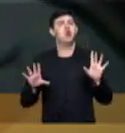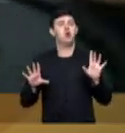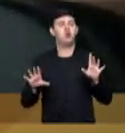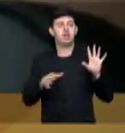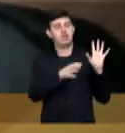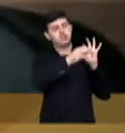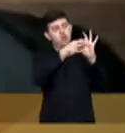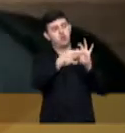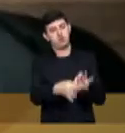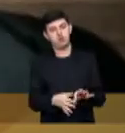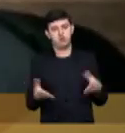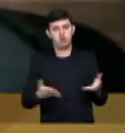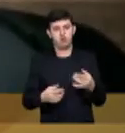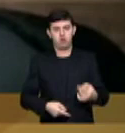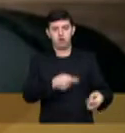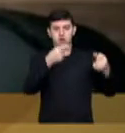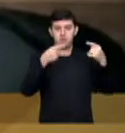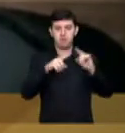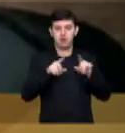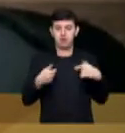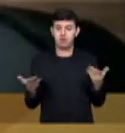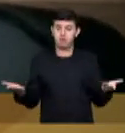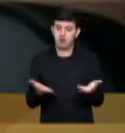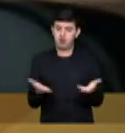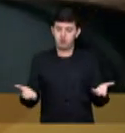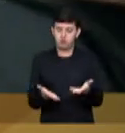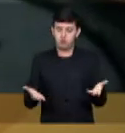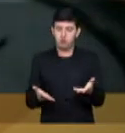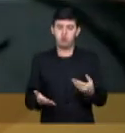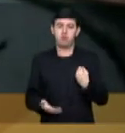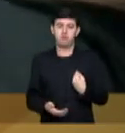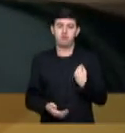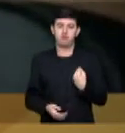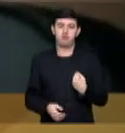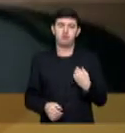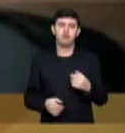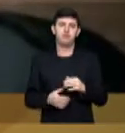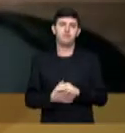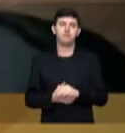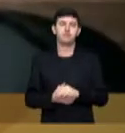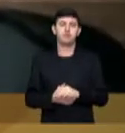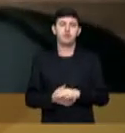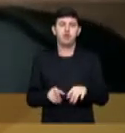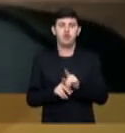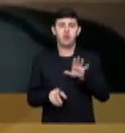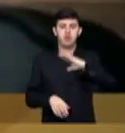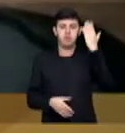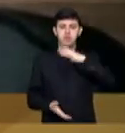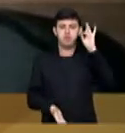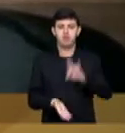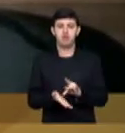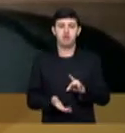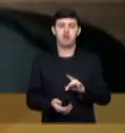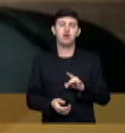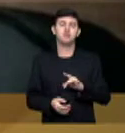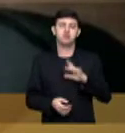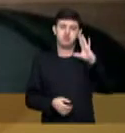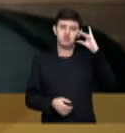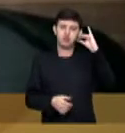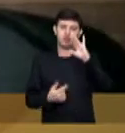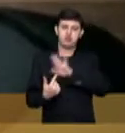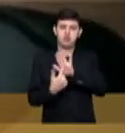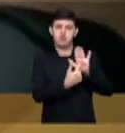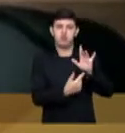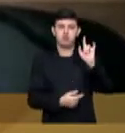nesse contexto, mas como no tempo presente, em evidências científicas, indica, de um lado, que